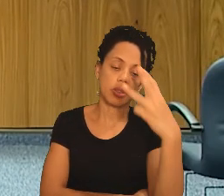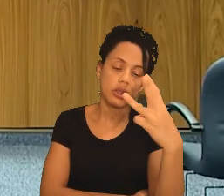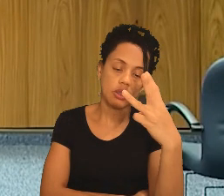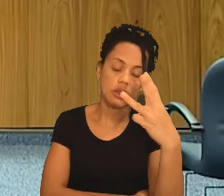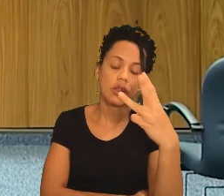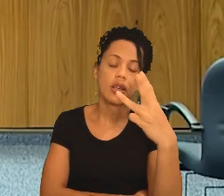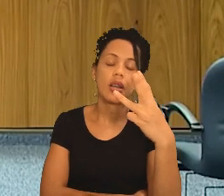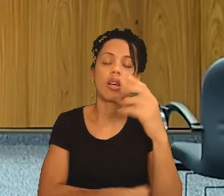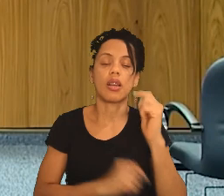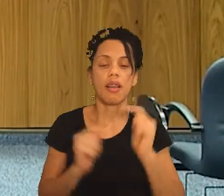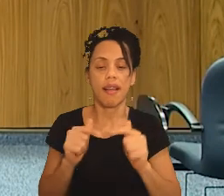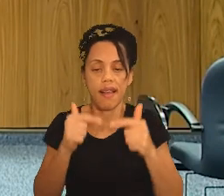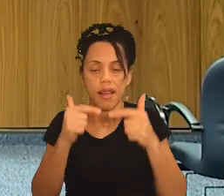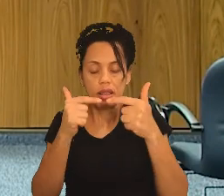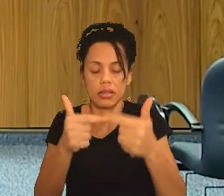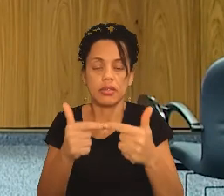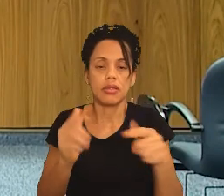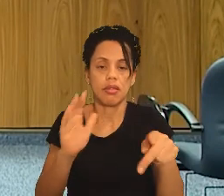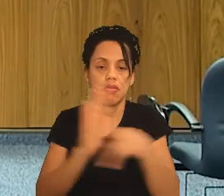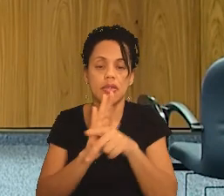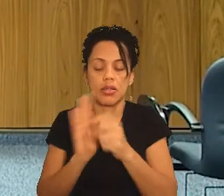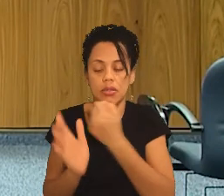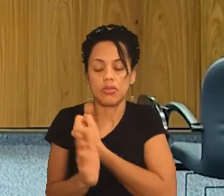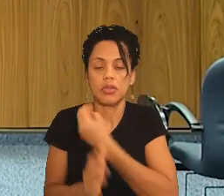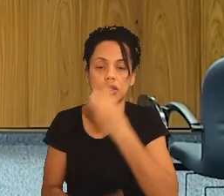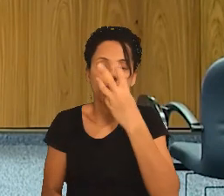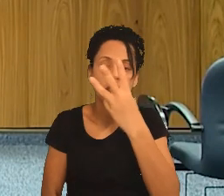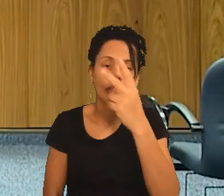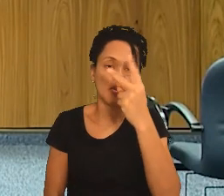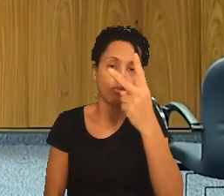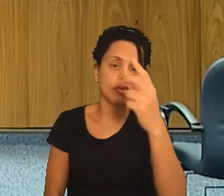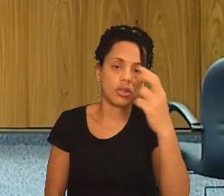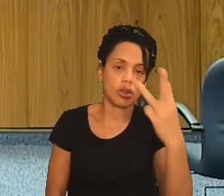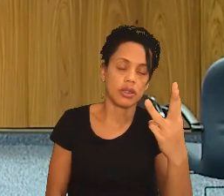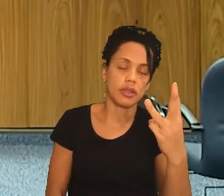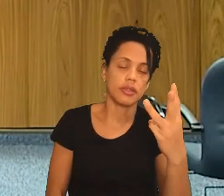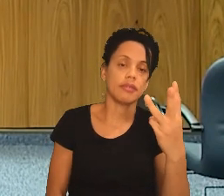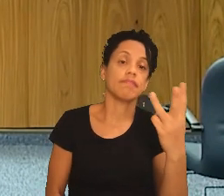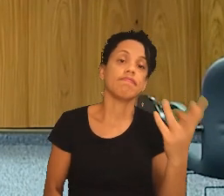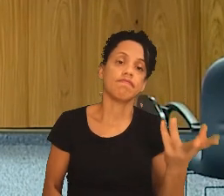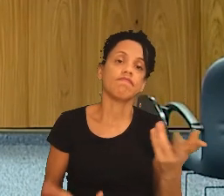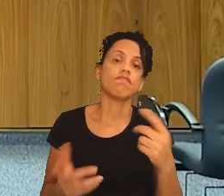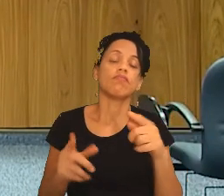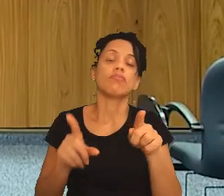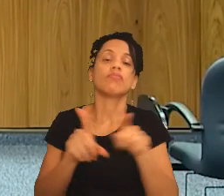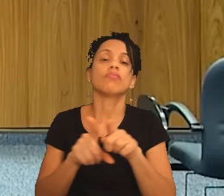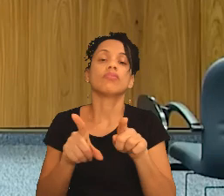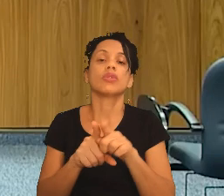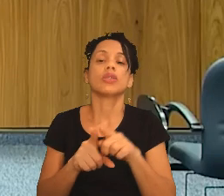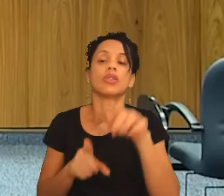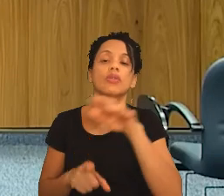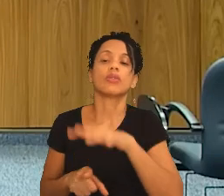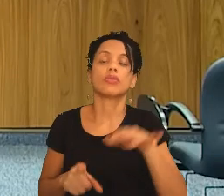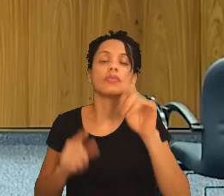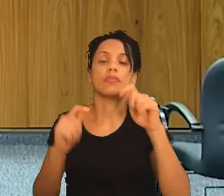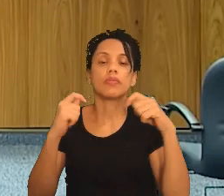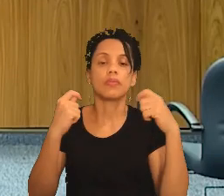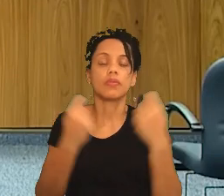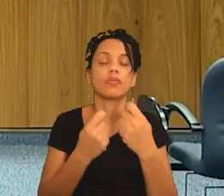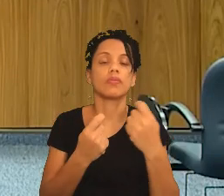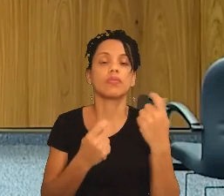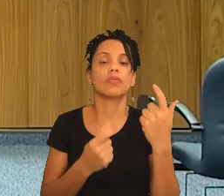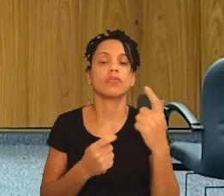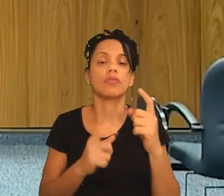Douglas? A CO, agora me fugiu aqui, 323, Ação